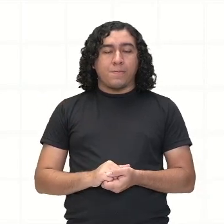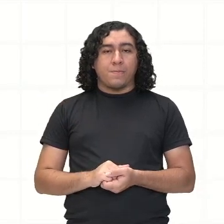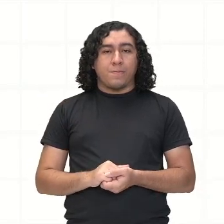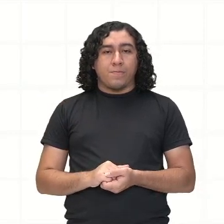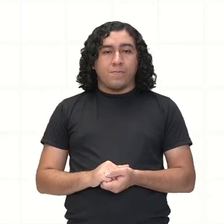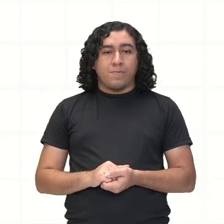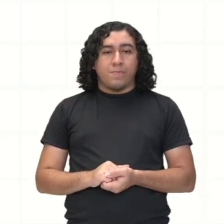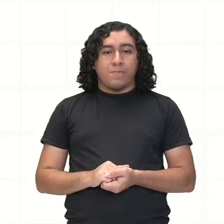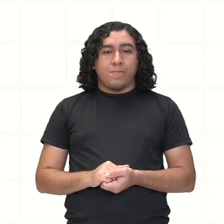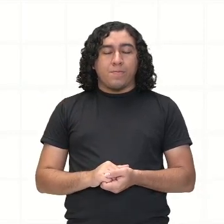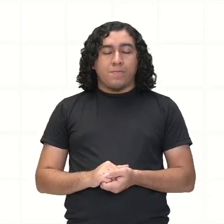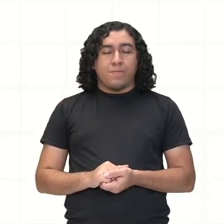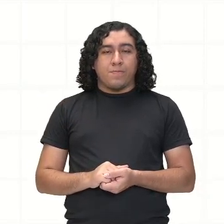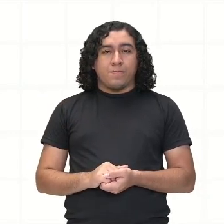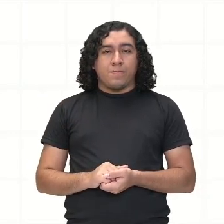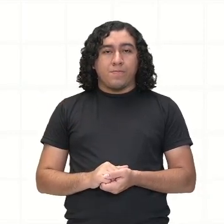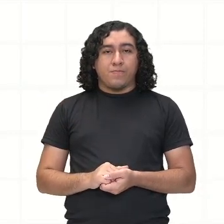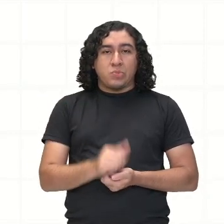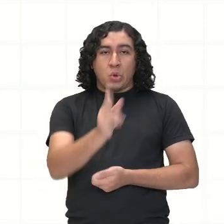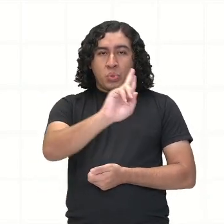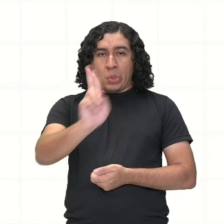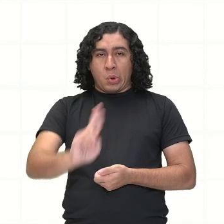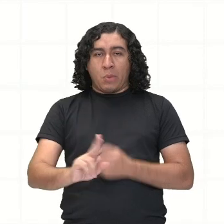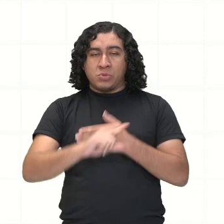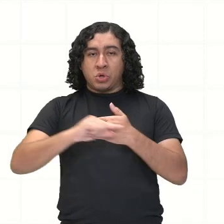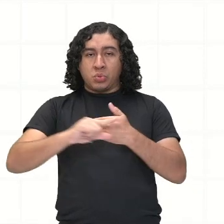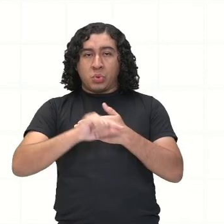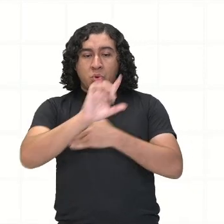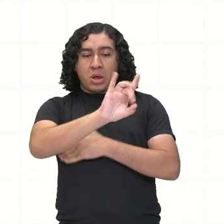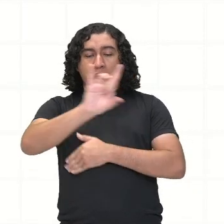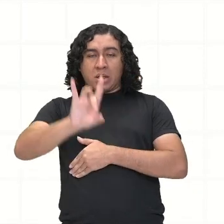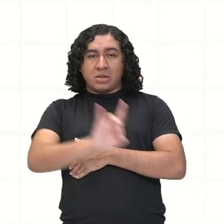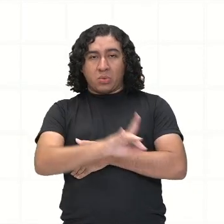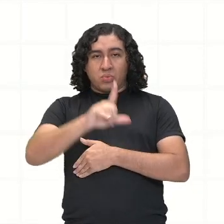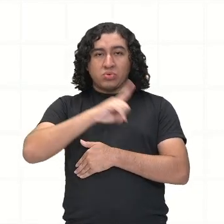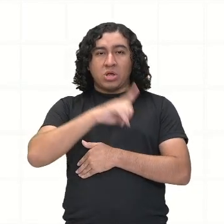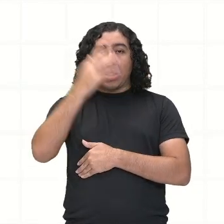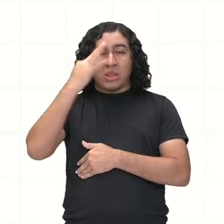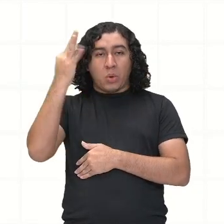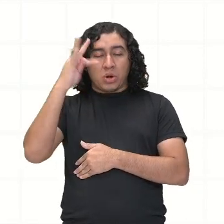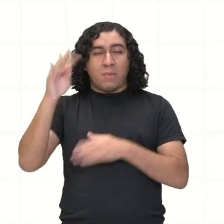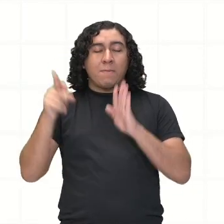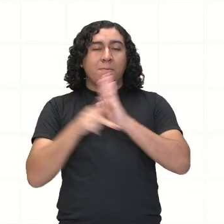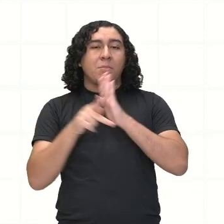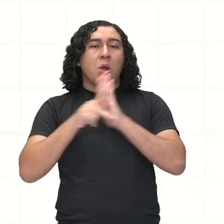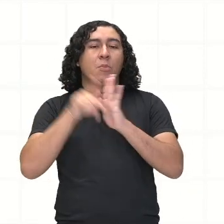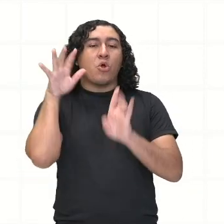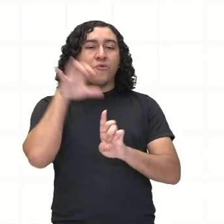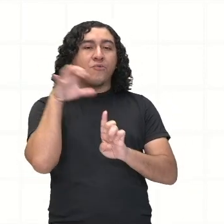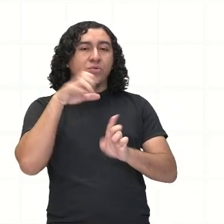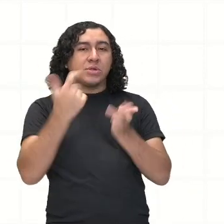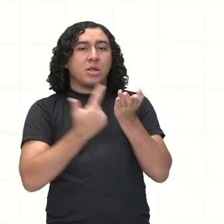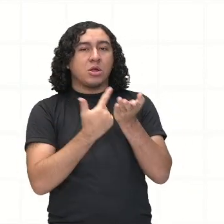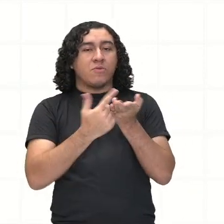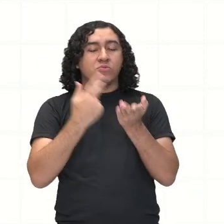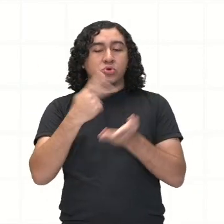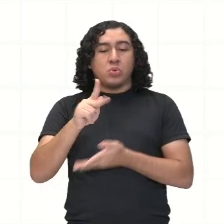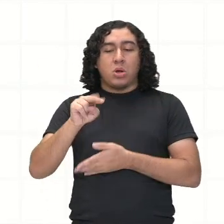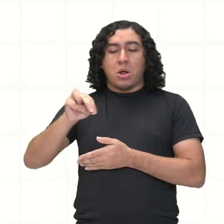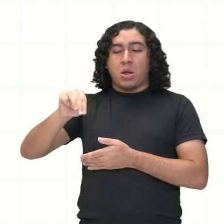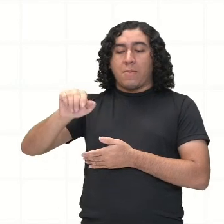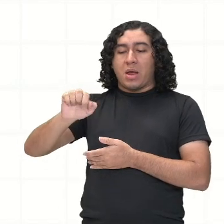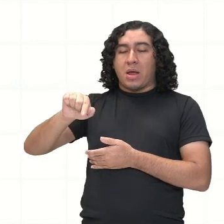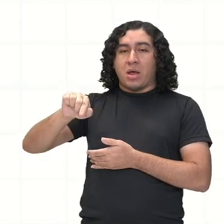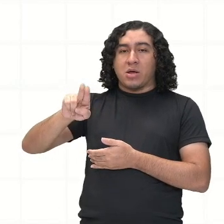Rousseau, Hegel e Marx. Então, todos esses pensadores vão ser influenciados pela obra de Maquiavel. Vamos